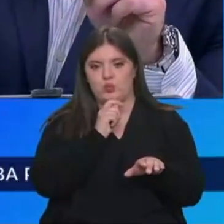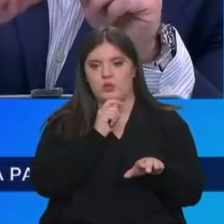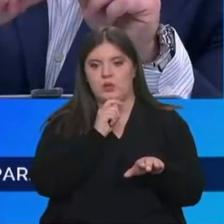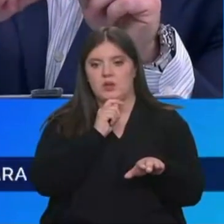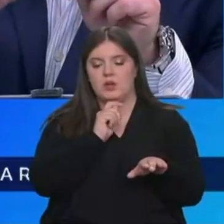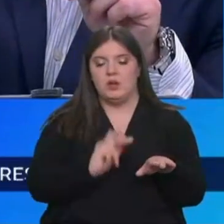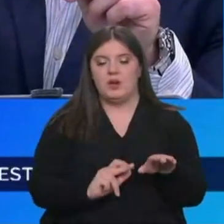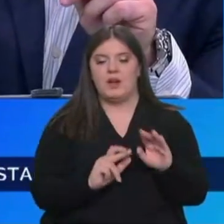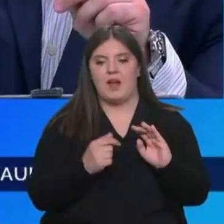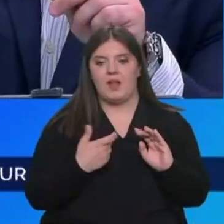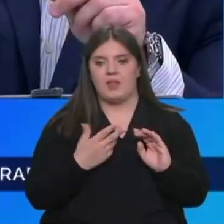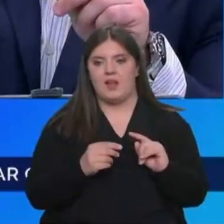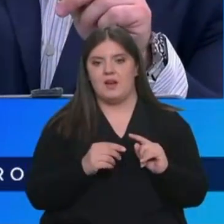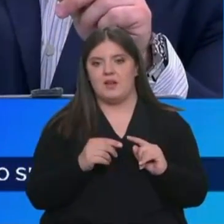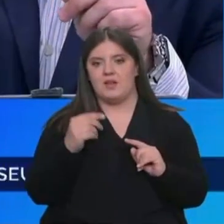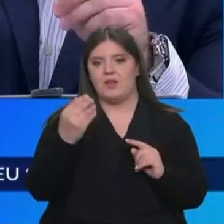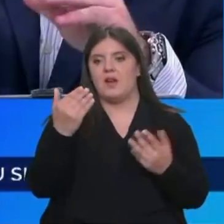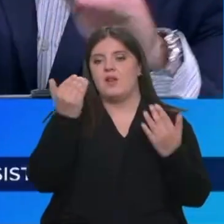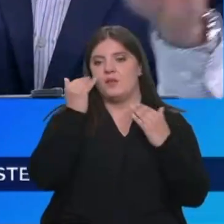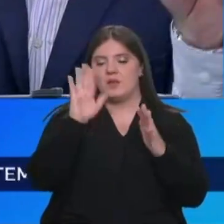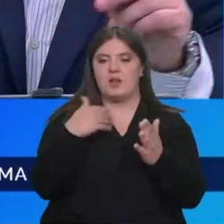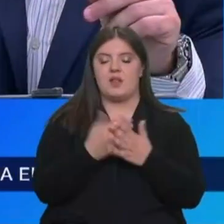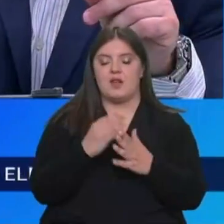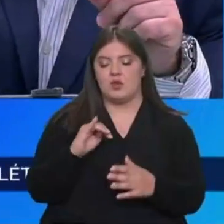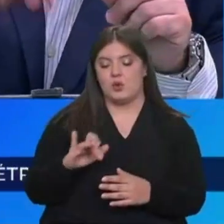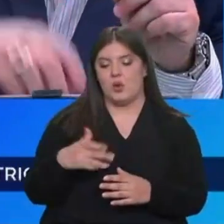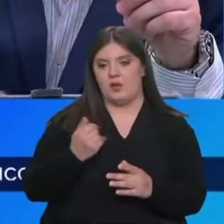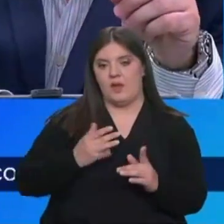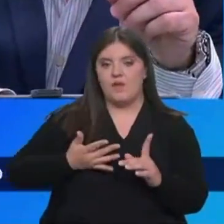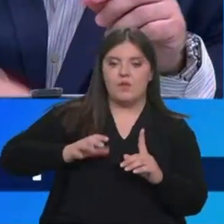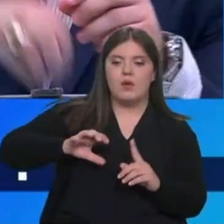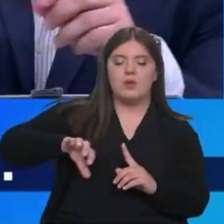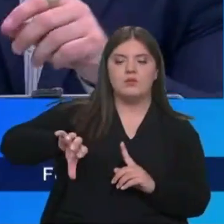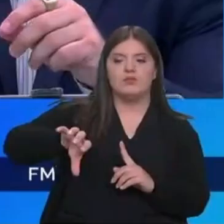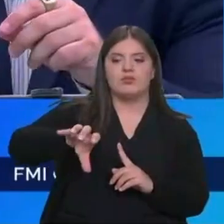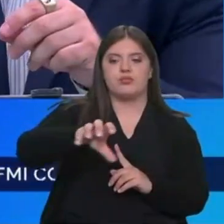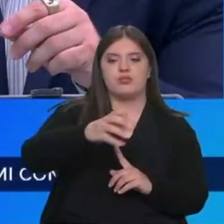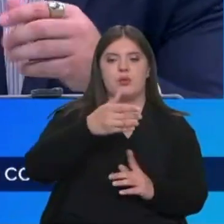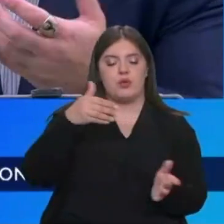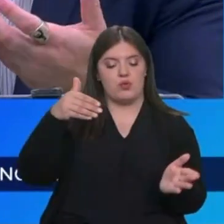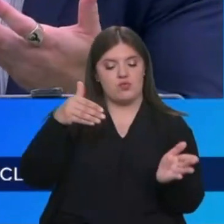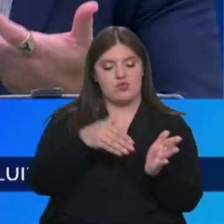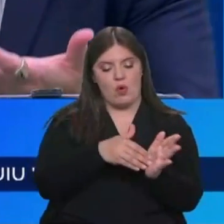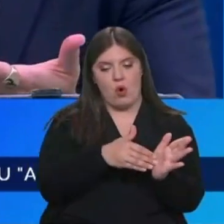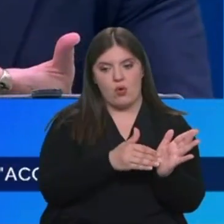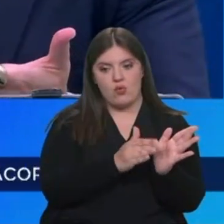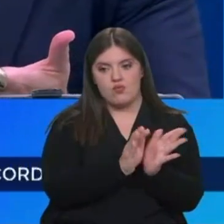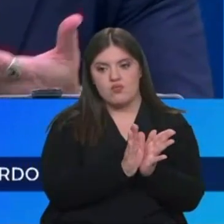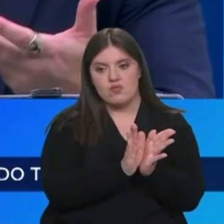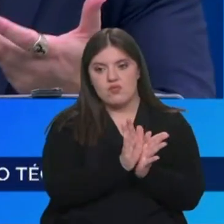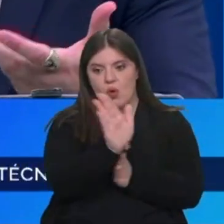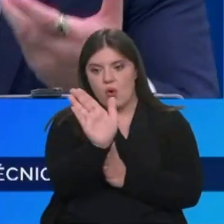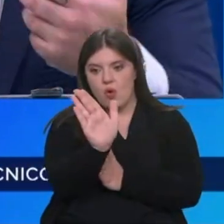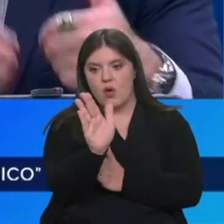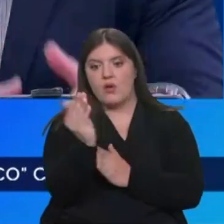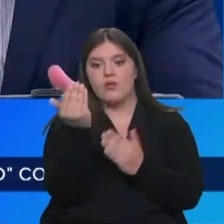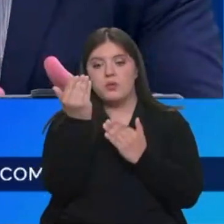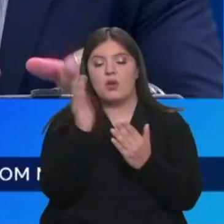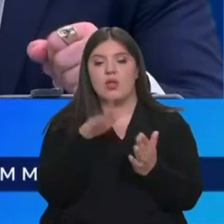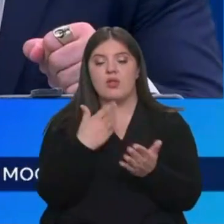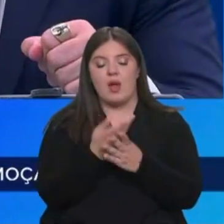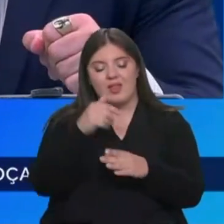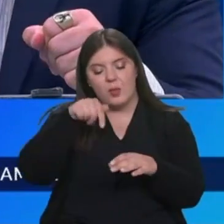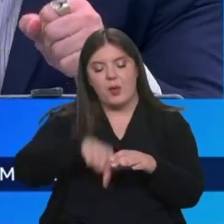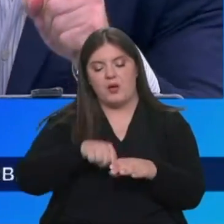o sinal de radar, portanto, é emitido pela sonda que está a orbitar, depois bate na superfície e regressa. Isso dá muita informação aos cientistas sobre o que está por